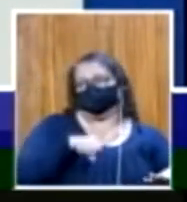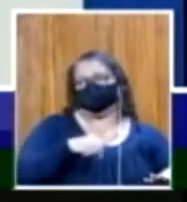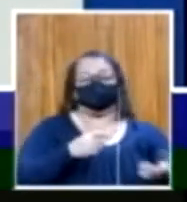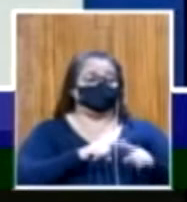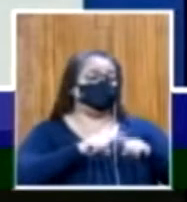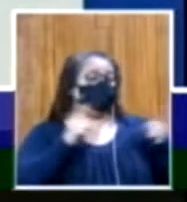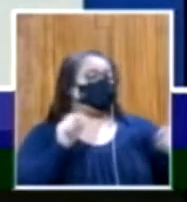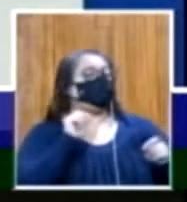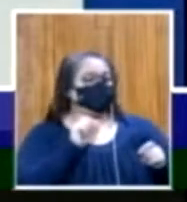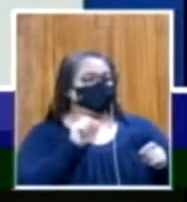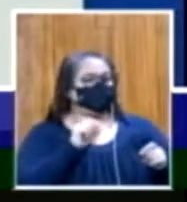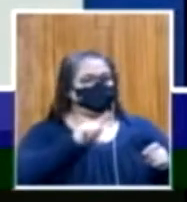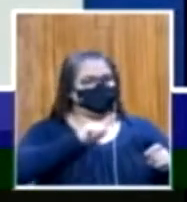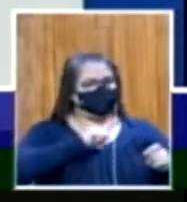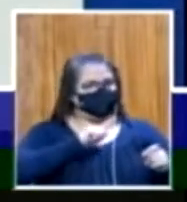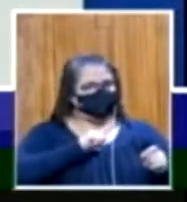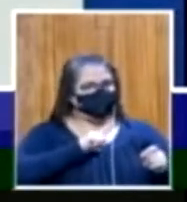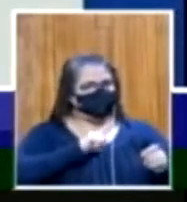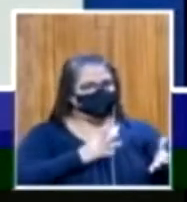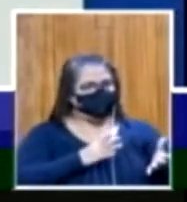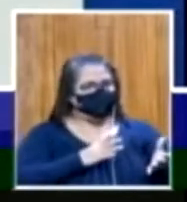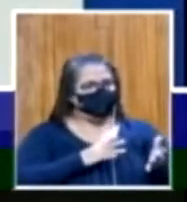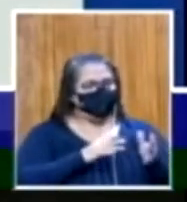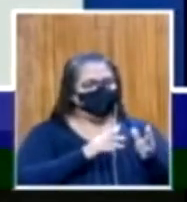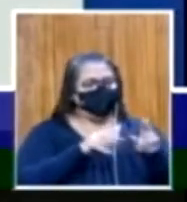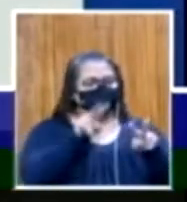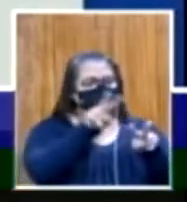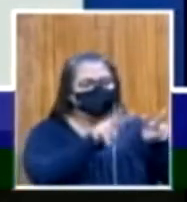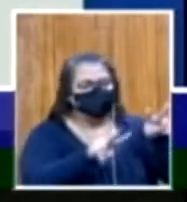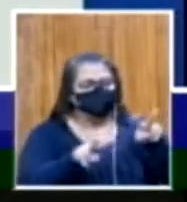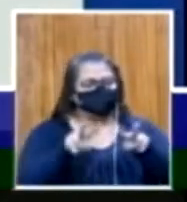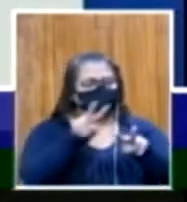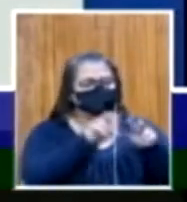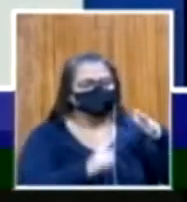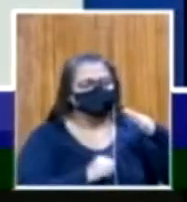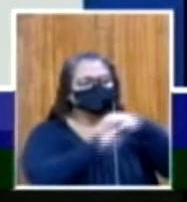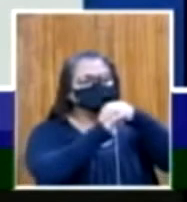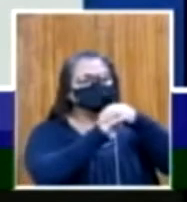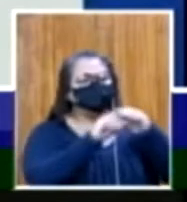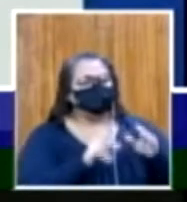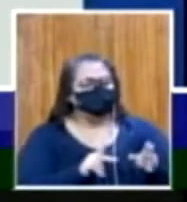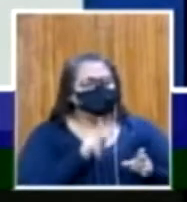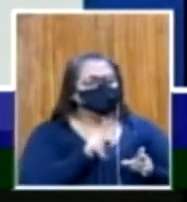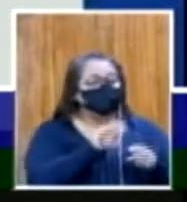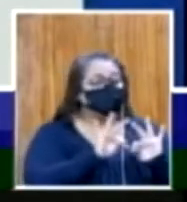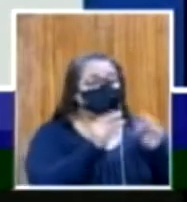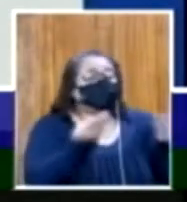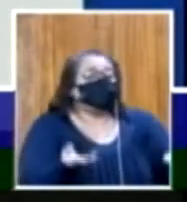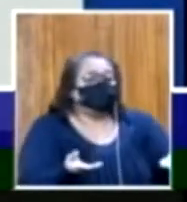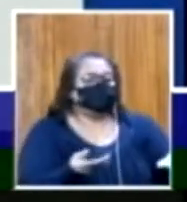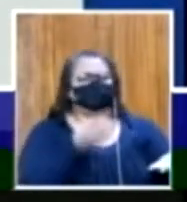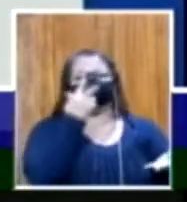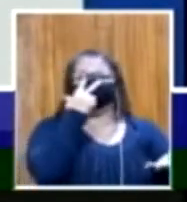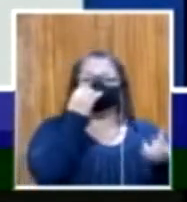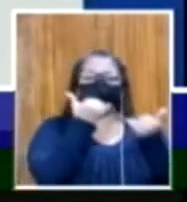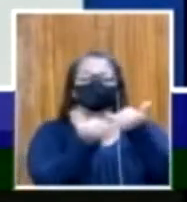desde que haja uma análise do impacto disso em todos os segmentos, o que me